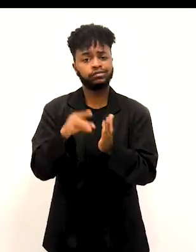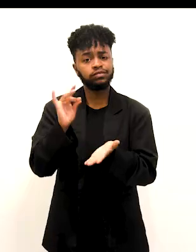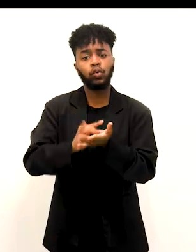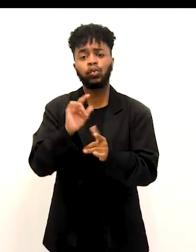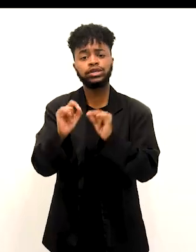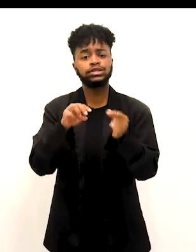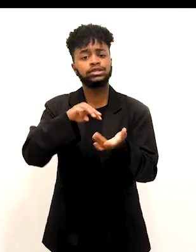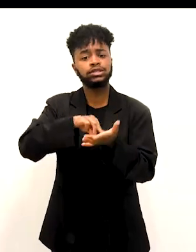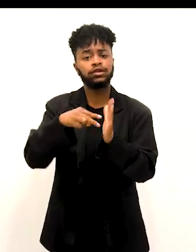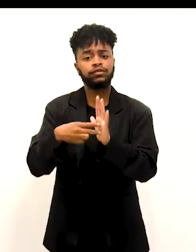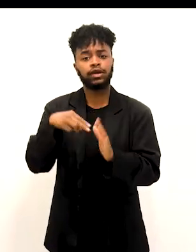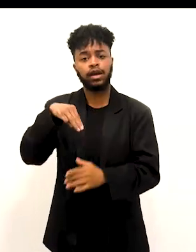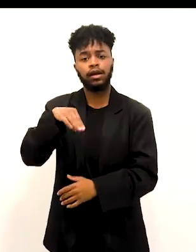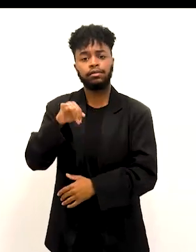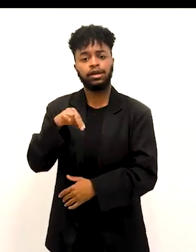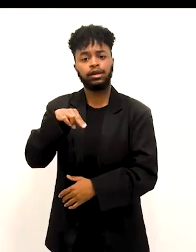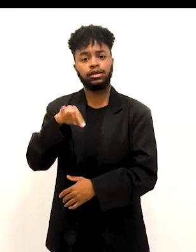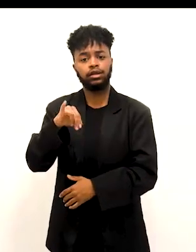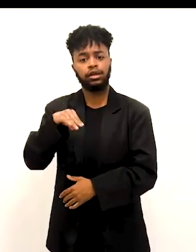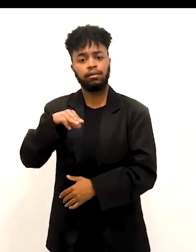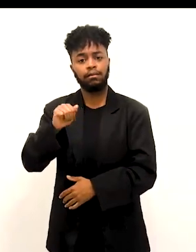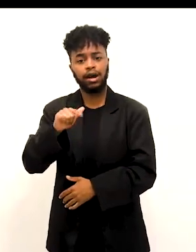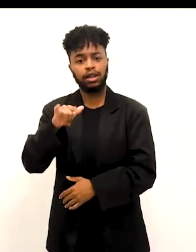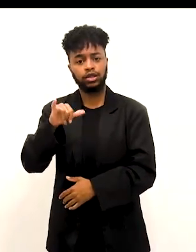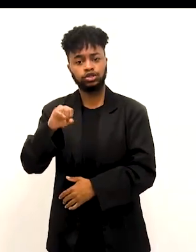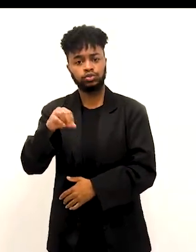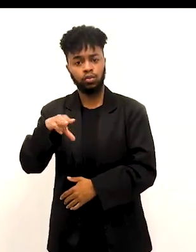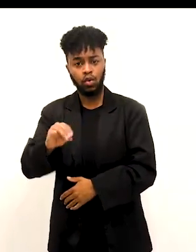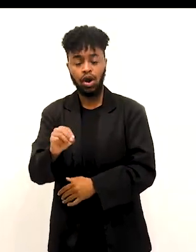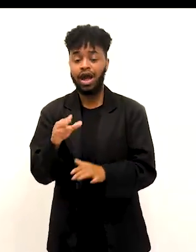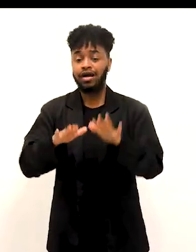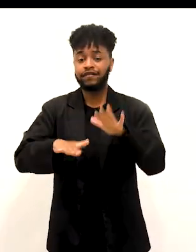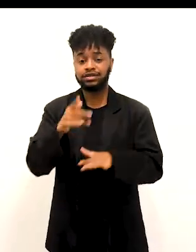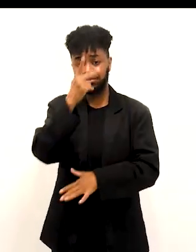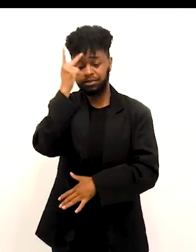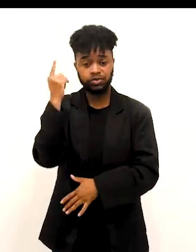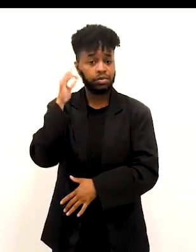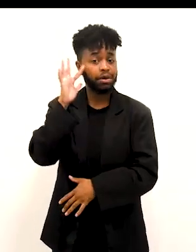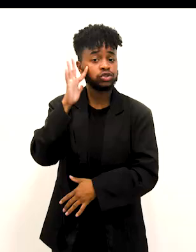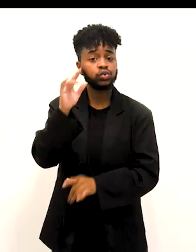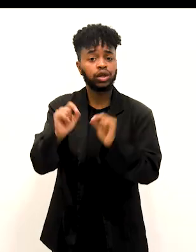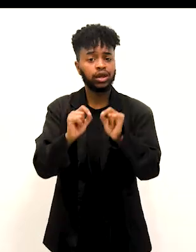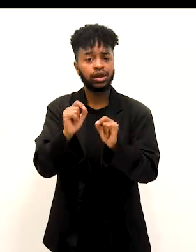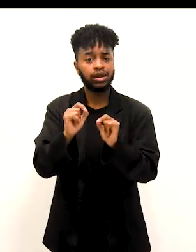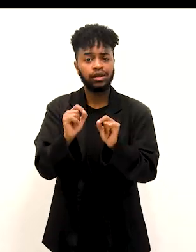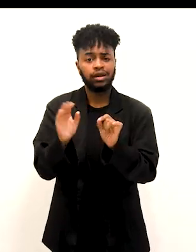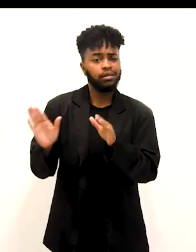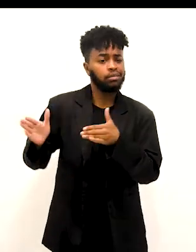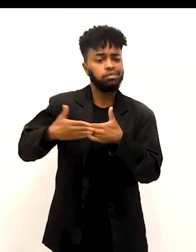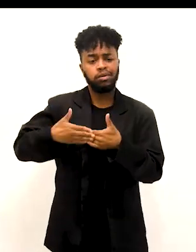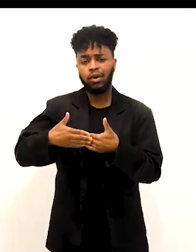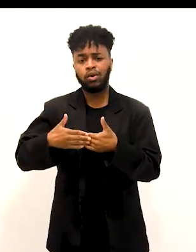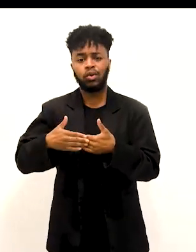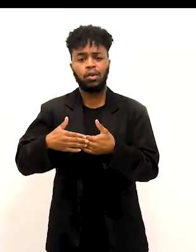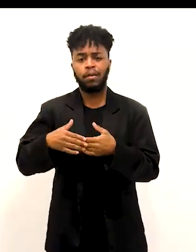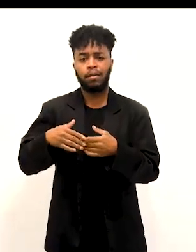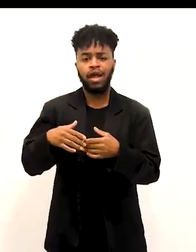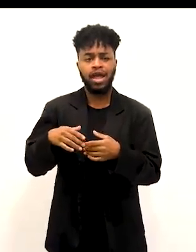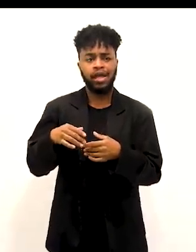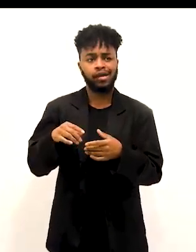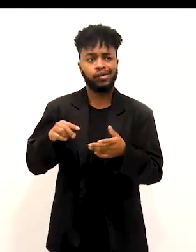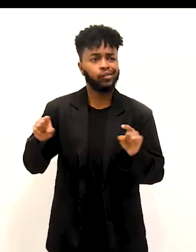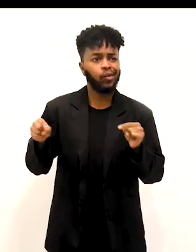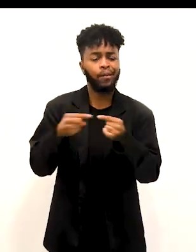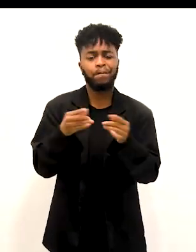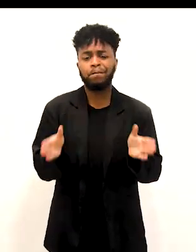de fato, o minimalismo, né? Porque muita gente, quando se fala dessa palavra, às vezes acha que é uma privação em excesso, uma abstinência, um voto